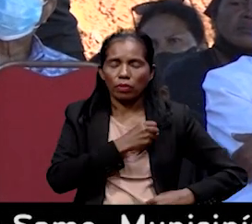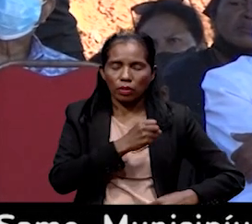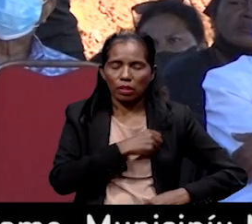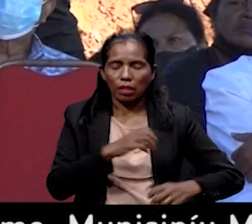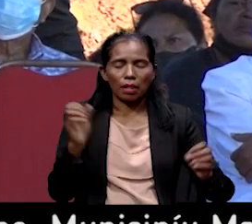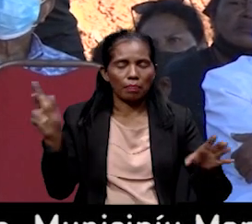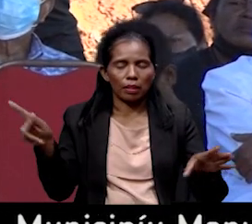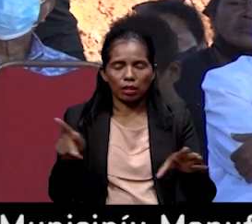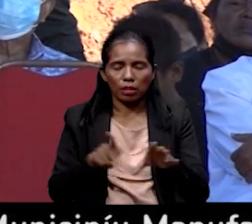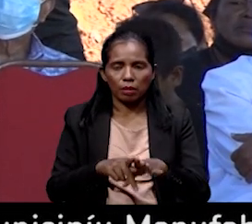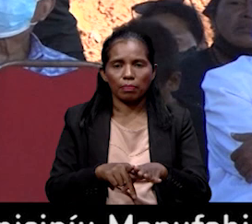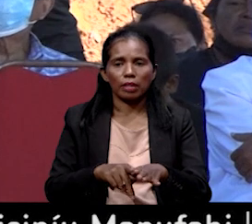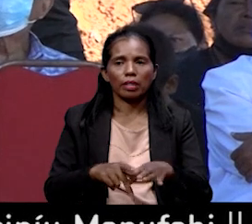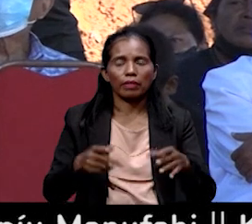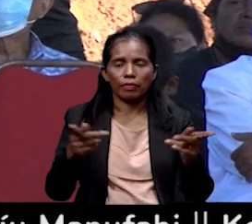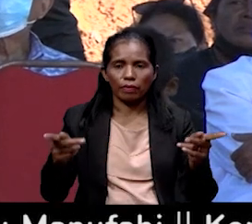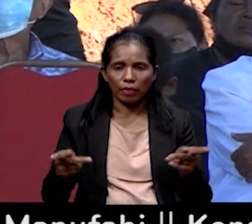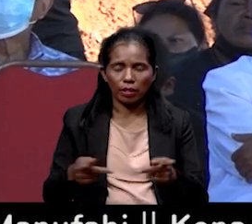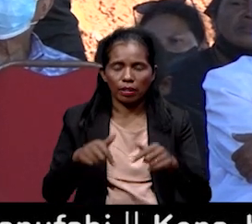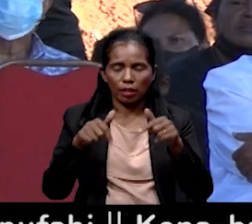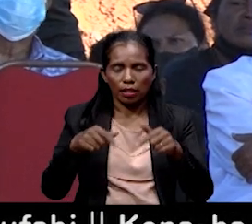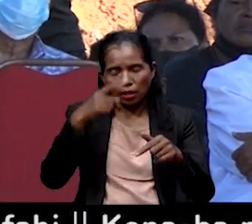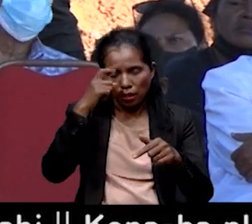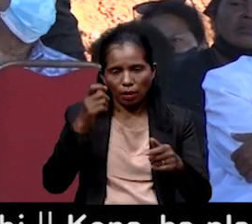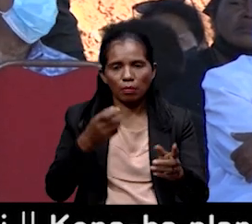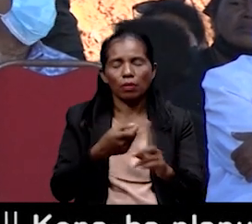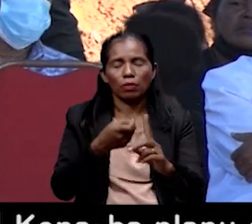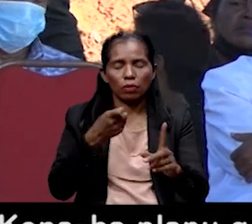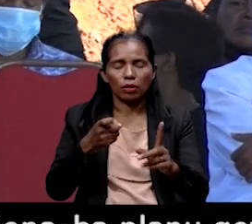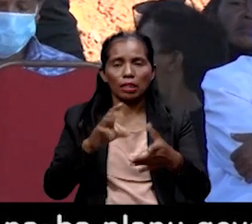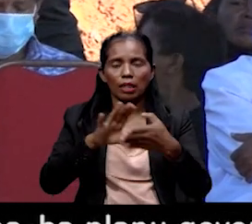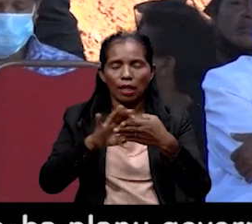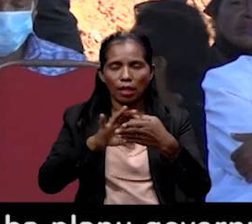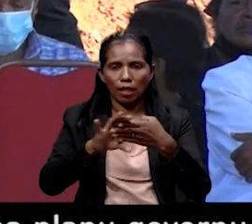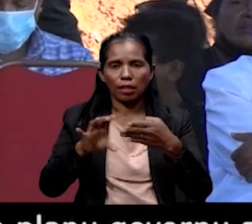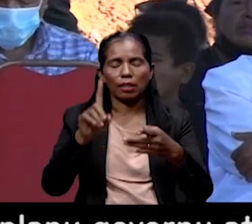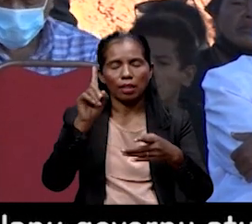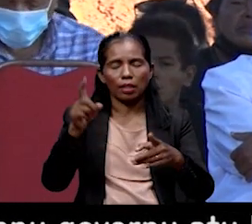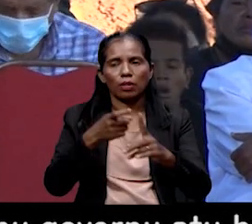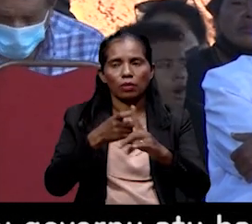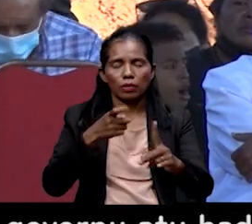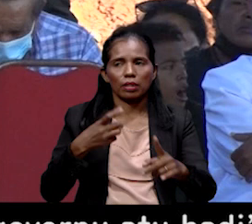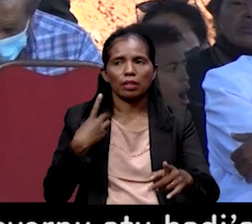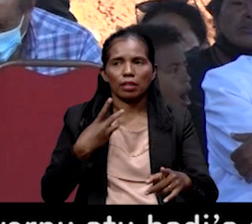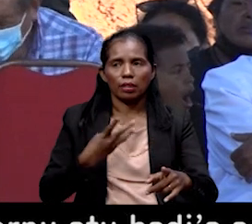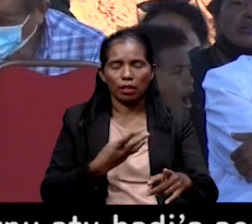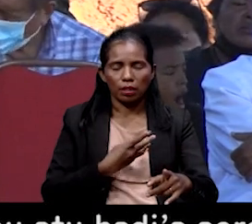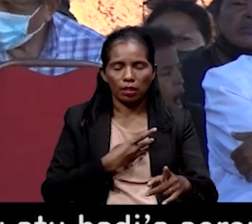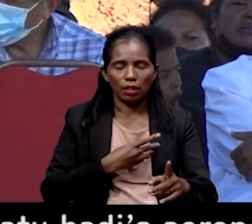funerária de Ney, também liu Rússi sura circular e da mai Rússi e tenia tenente